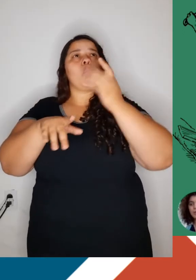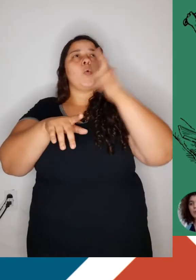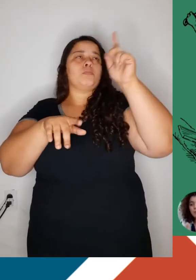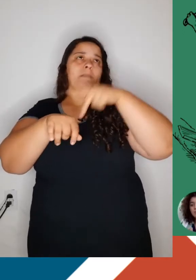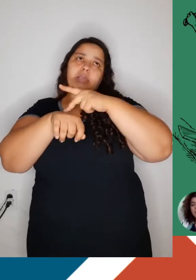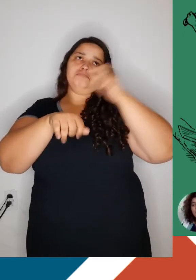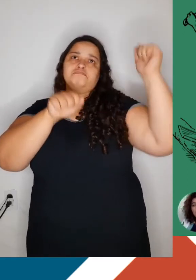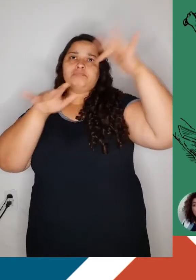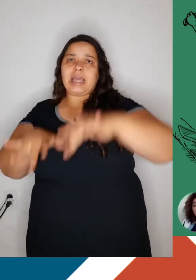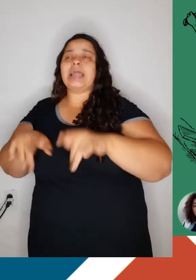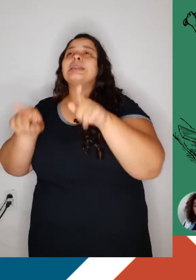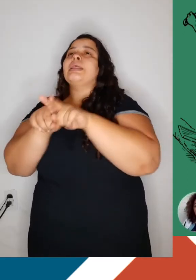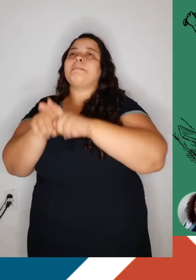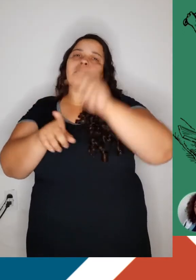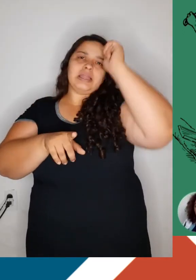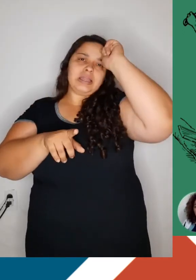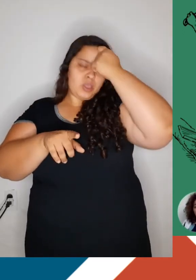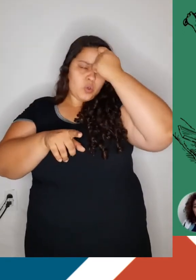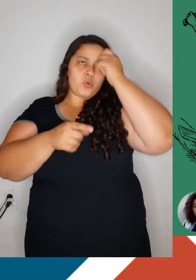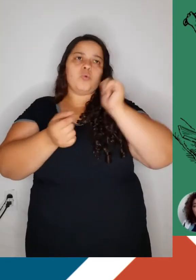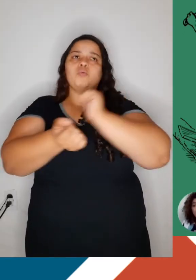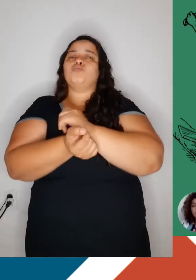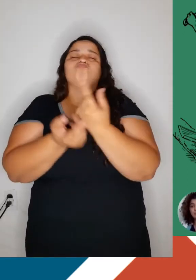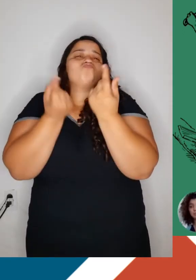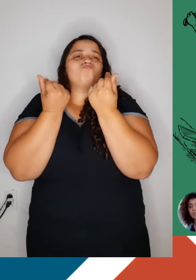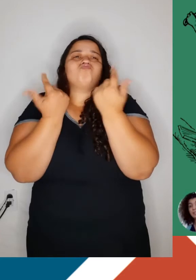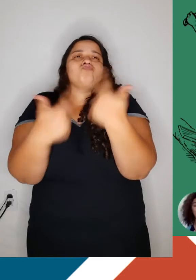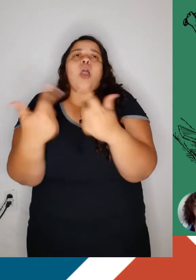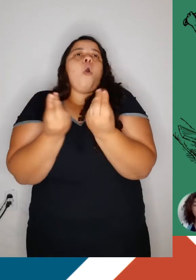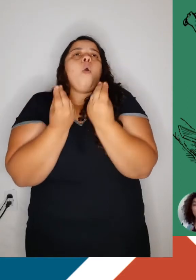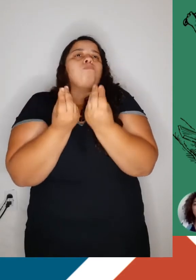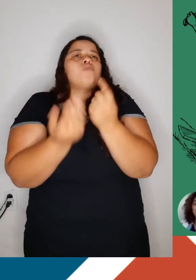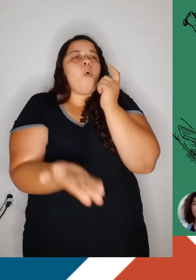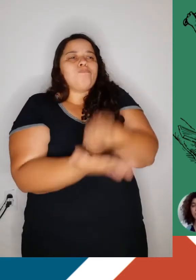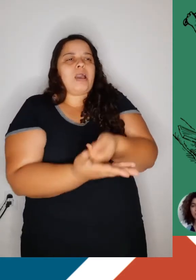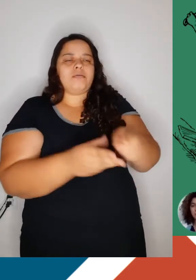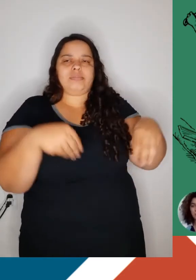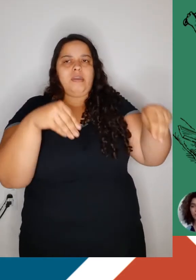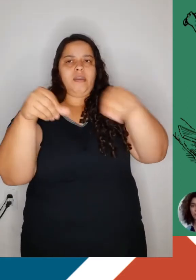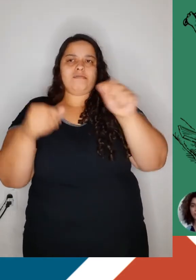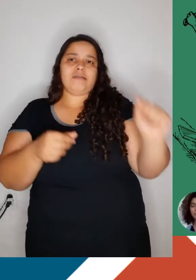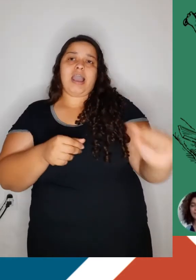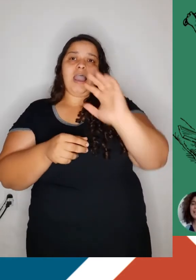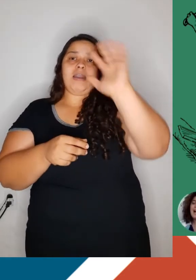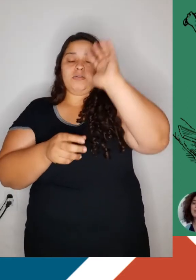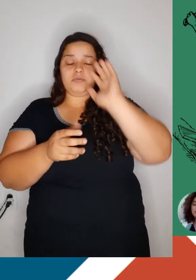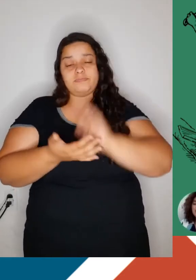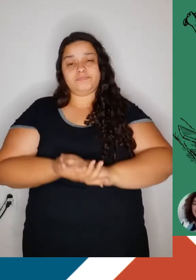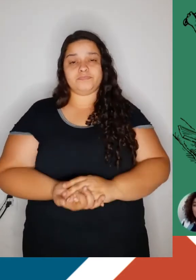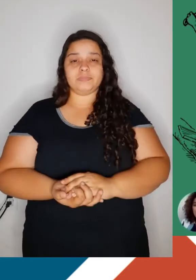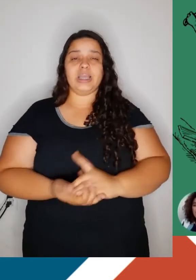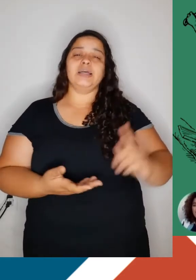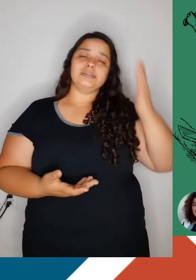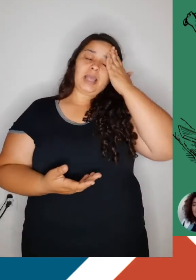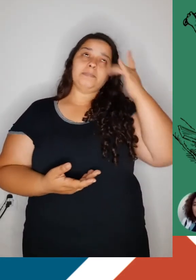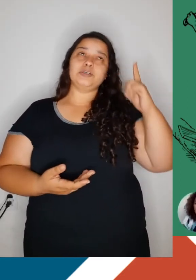recém-chegados, quanto também para os negros libertos e lavradores pobres livres, que não tinham dinheiro para sua compra. Ao mesmo